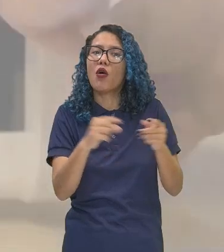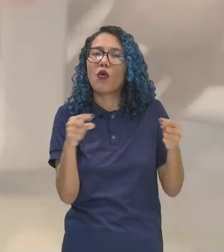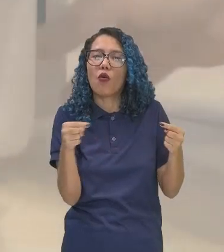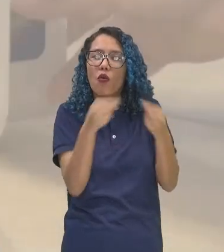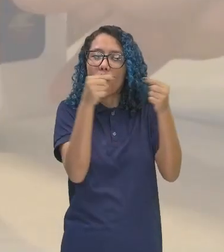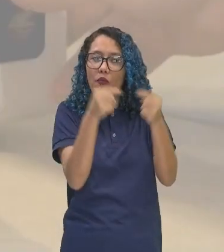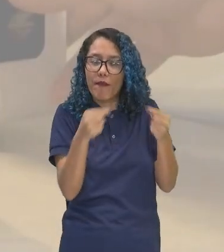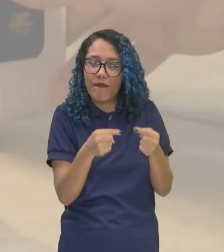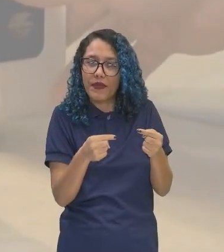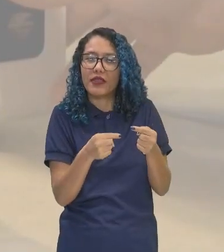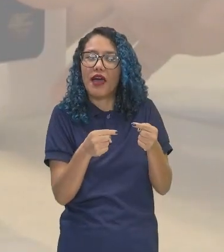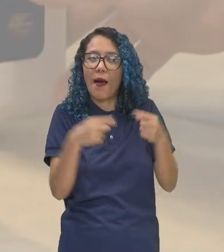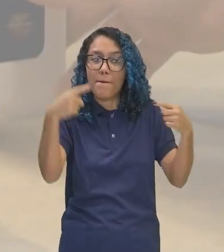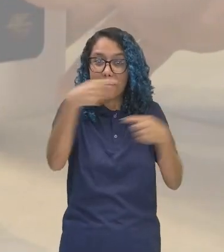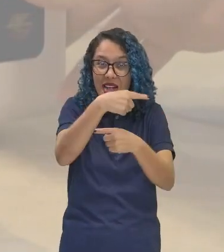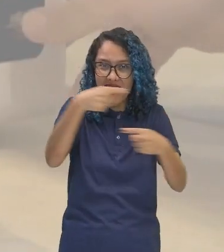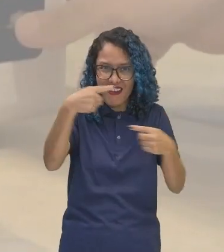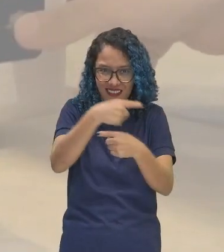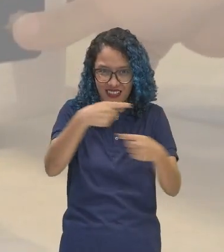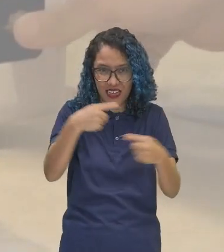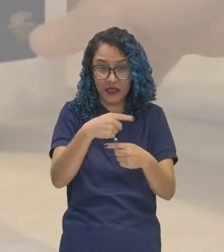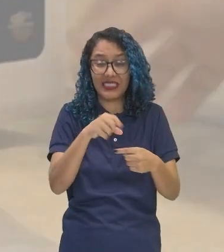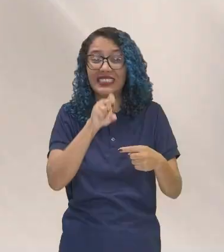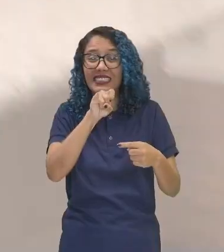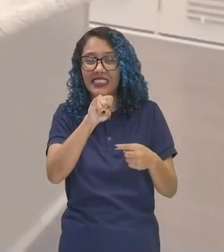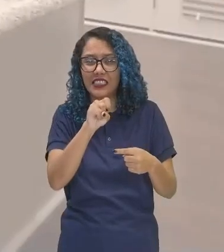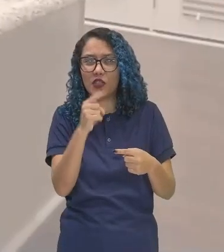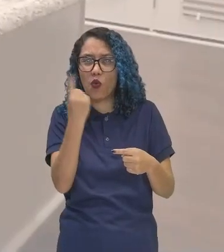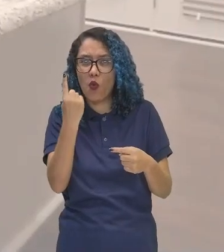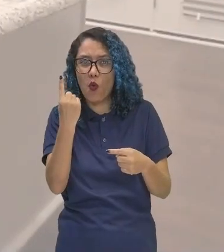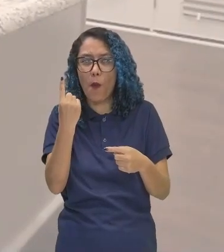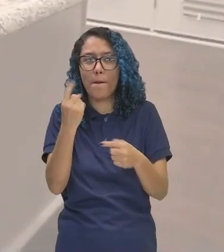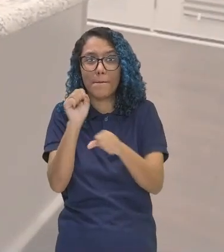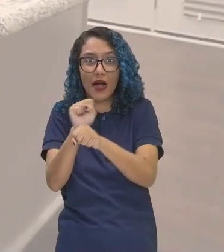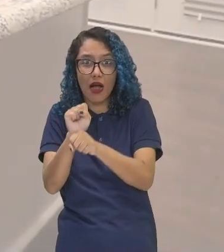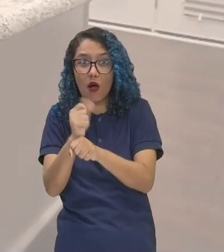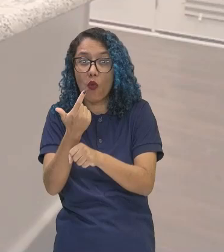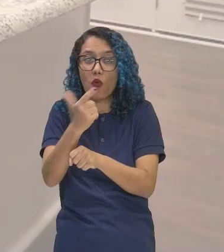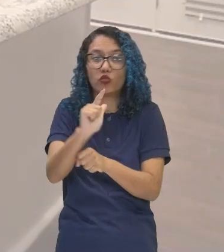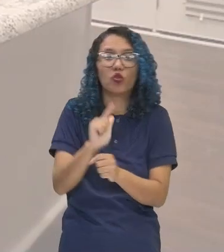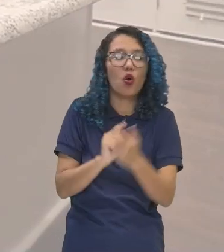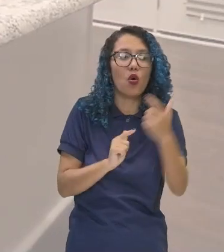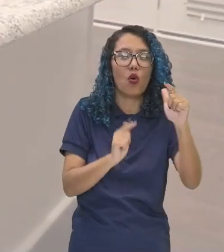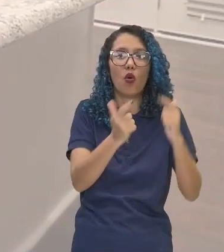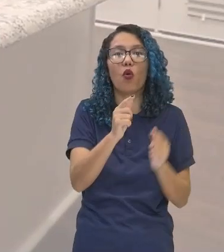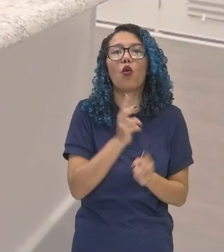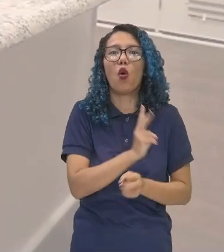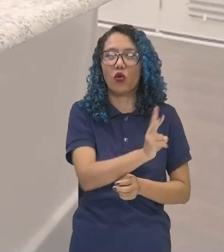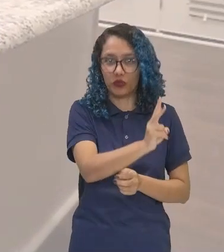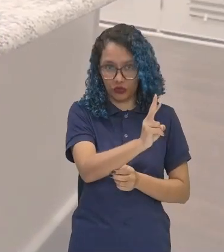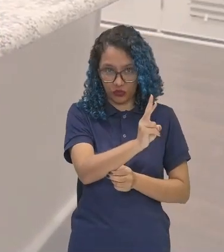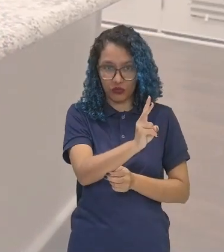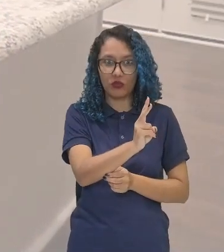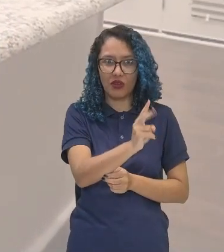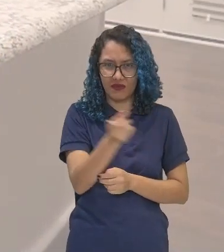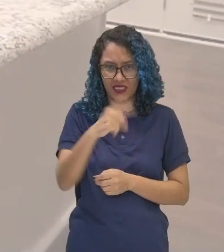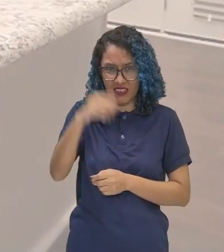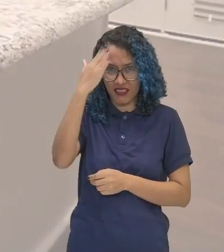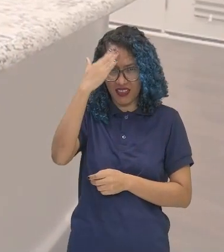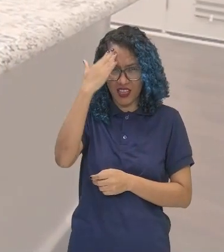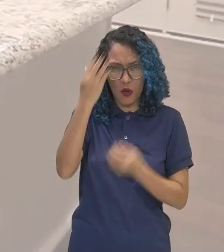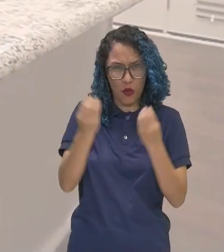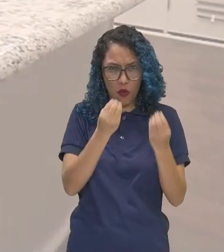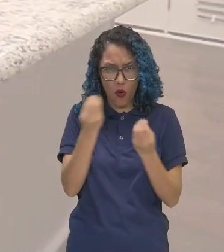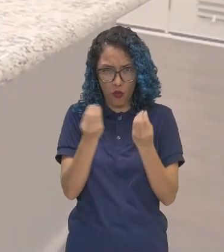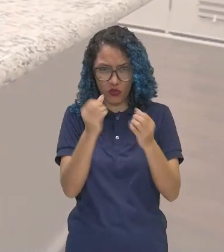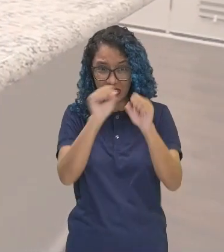que você sabe como funciona um circuito em paralelo, que tal observar os dispositivos na sua casa? Você